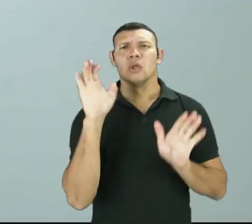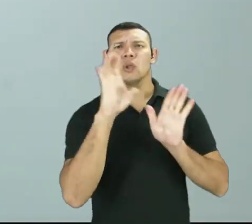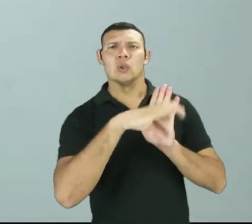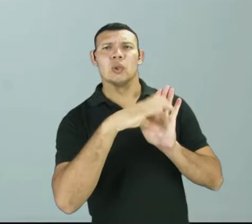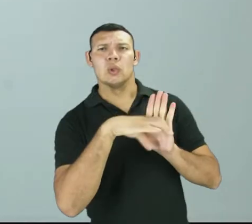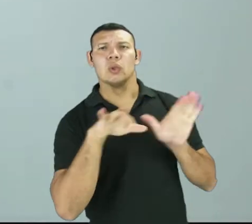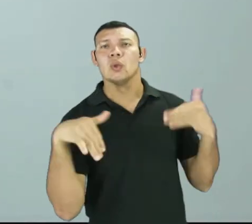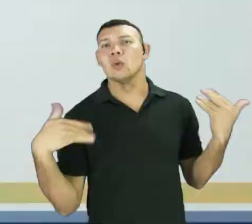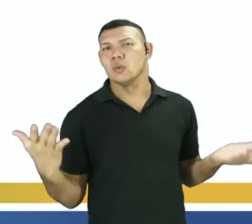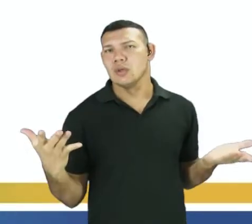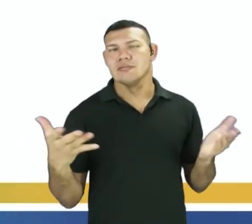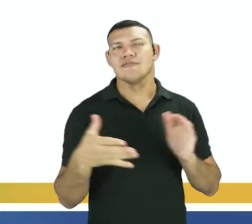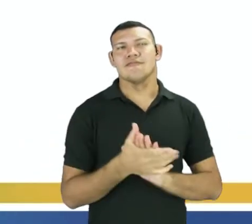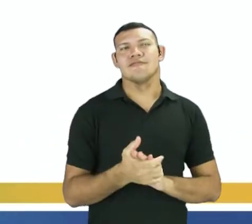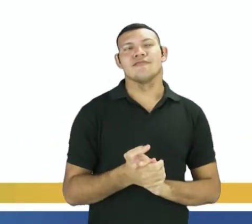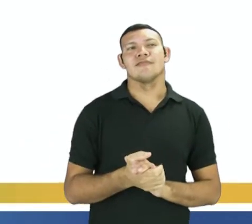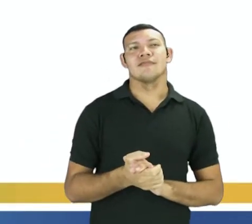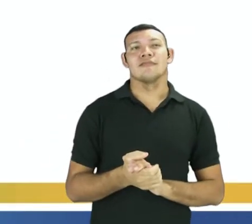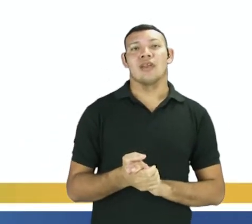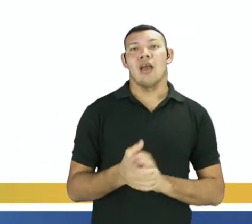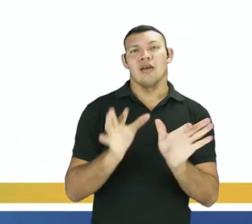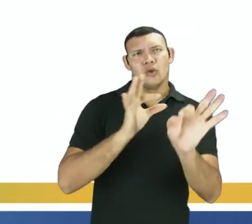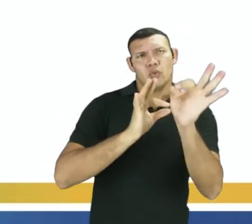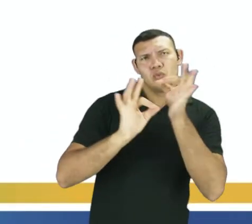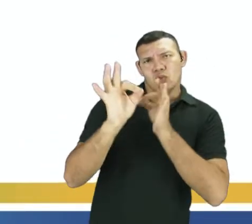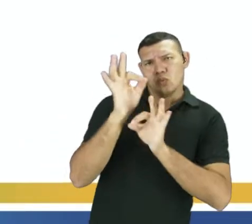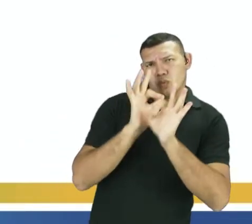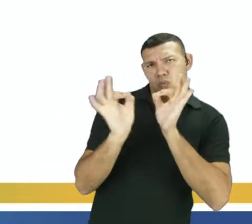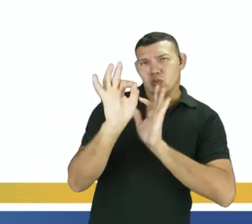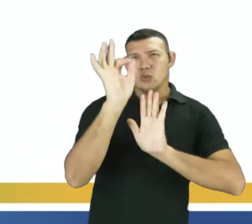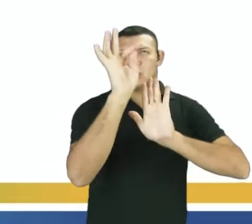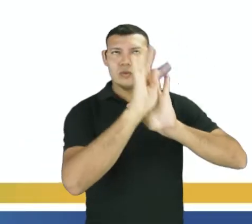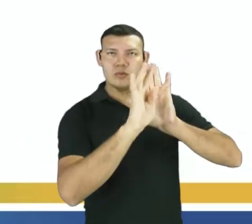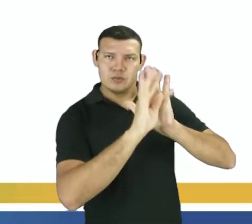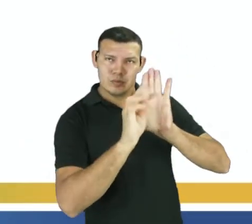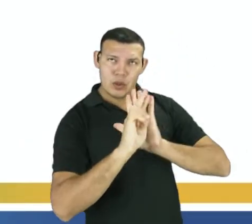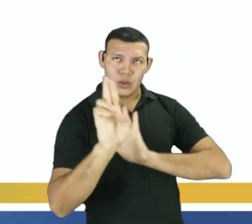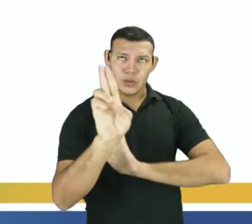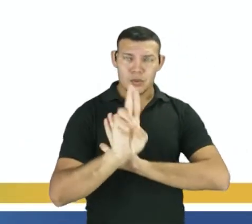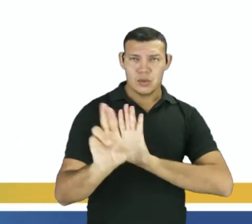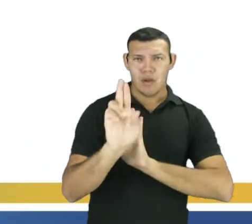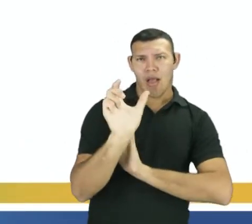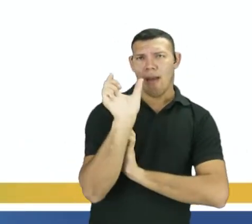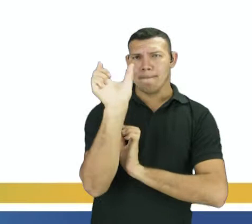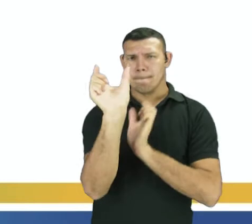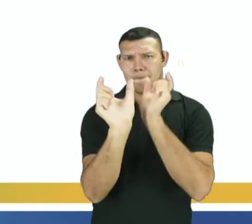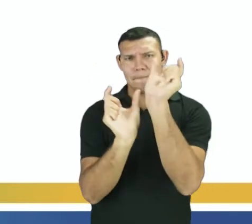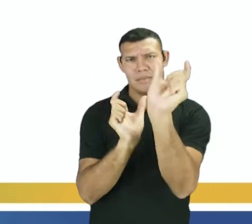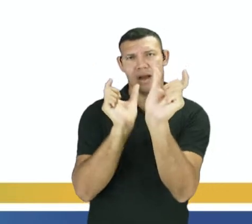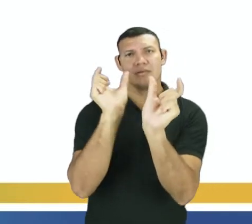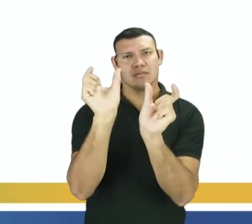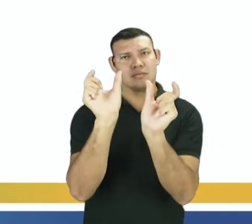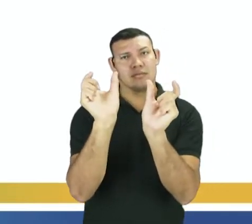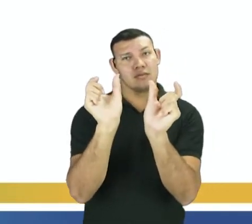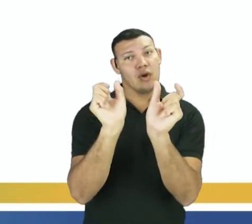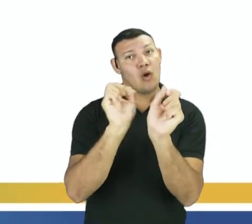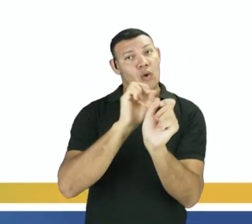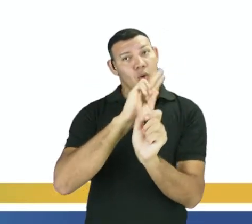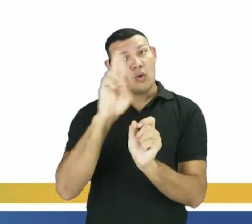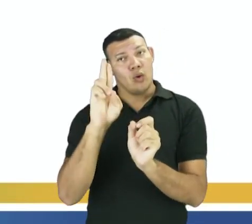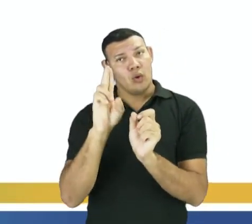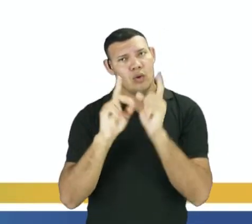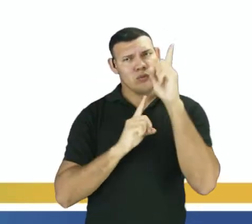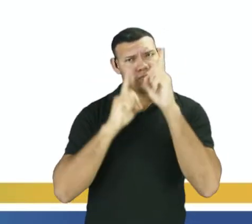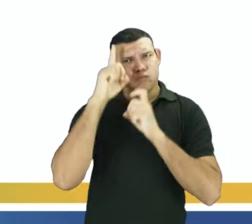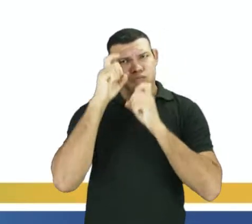sea, conceptuando. Para organizar un texto, utilizamos palabras o expresiones